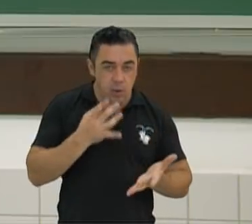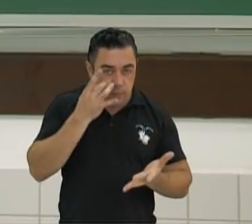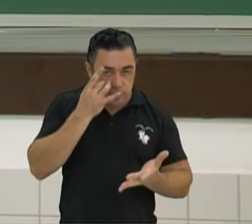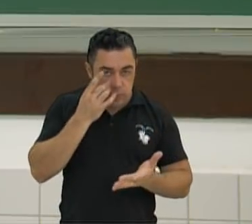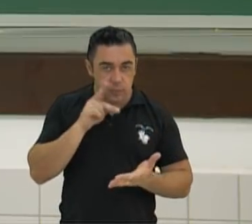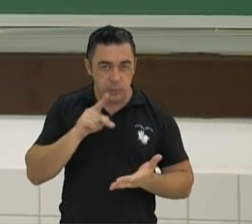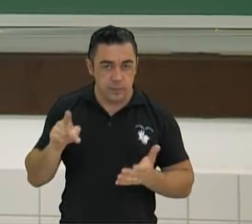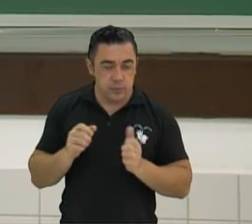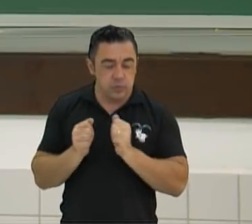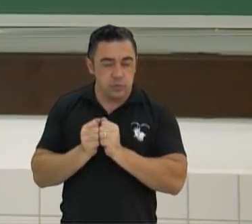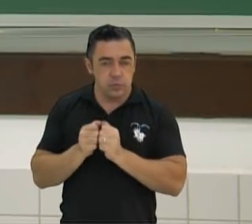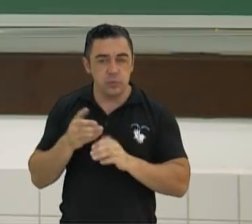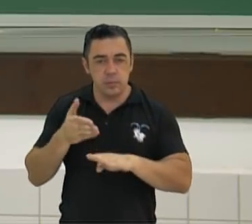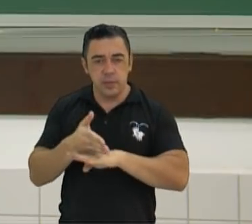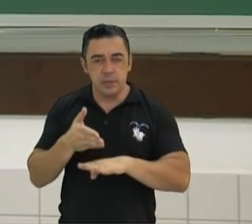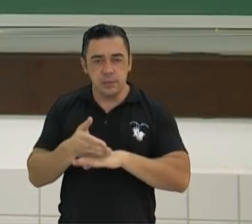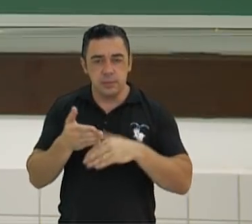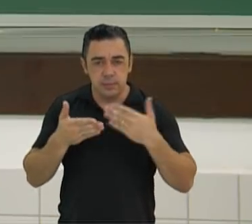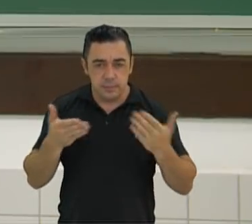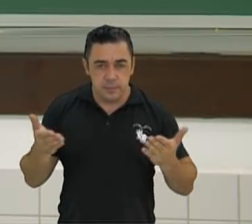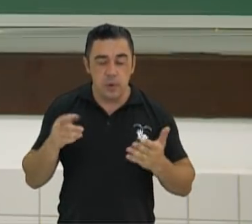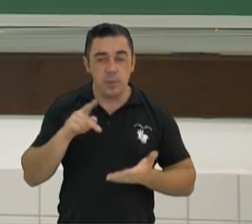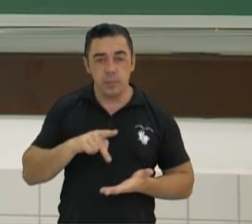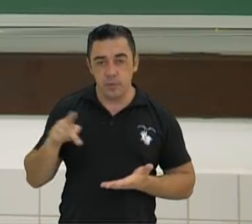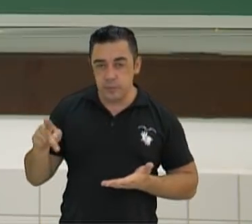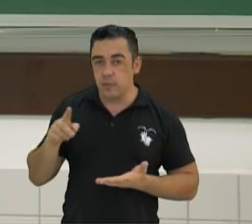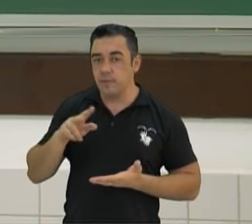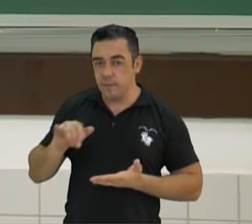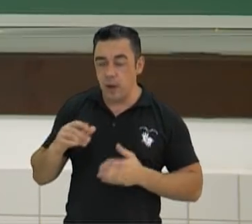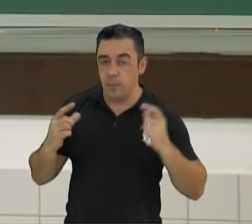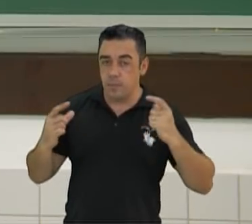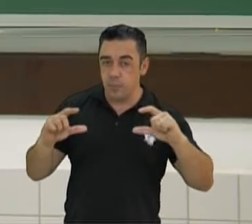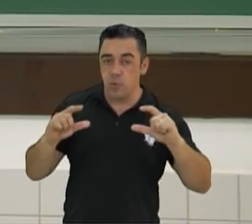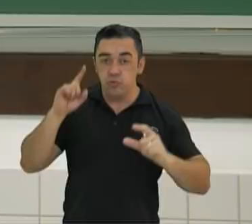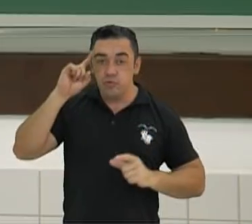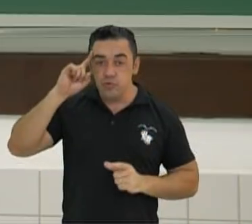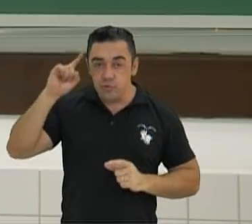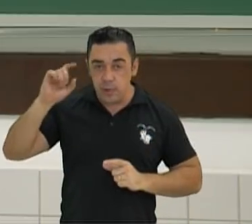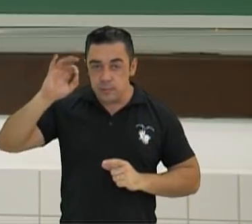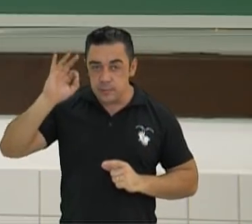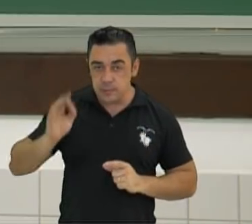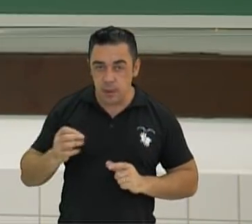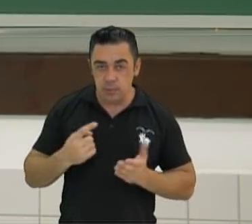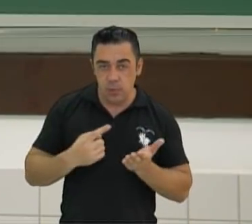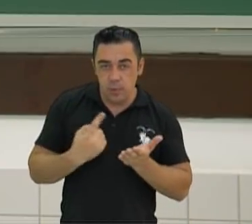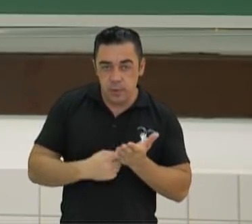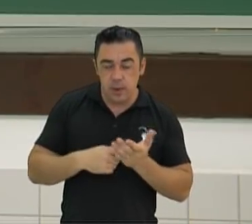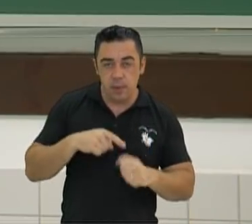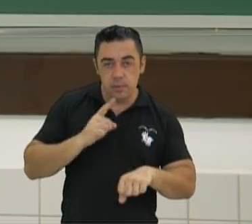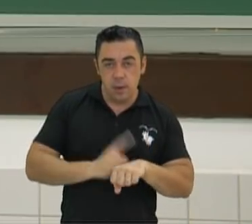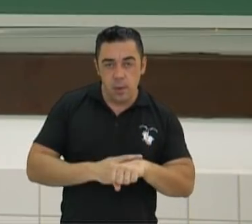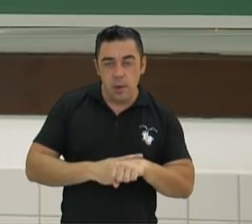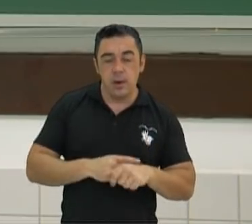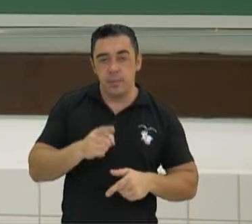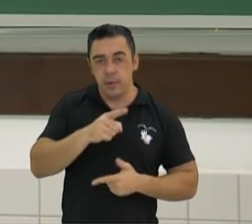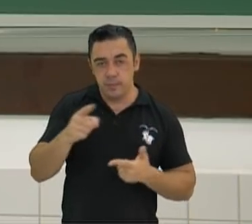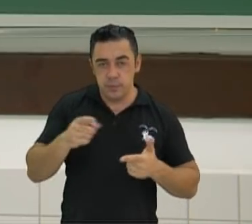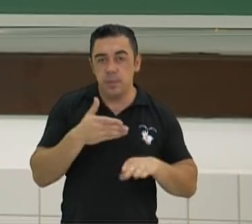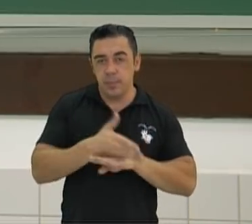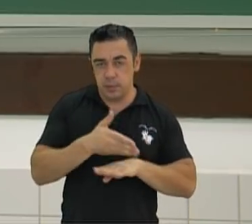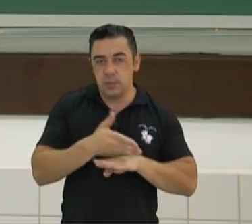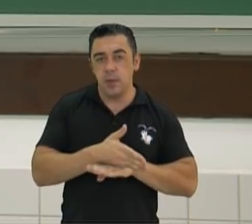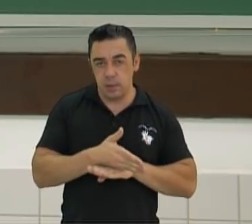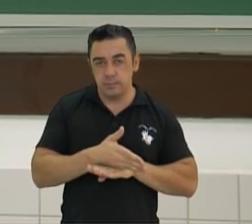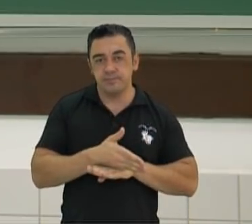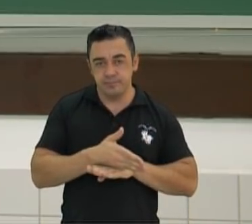vocês, participa junto com vocês. Ele vai postar lá no mural quando será o dia da aula, o horário da aula para vocês